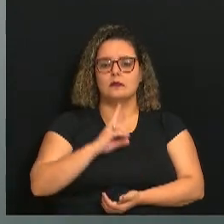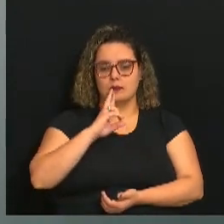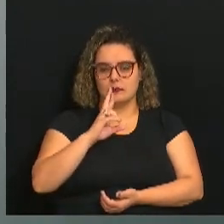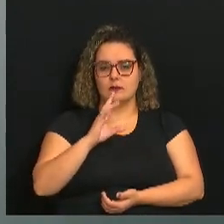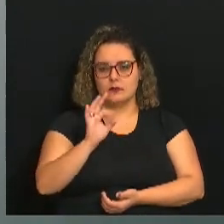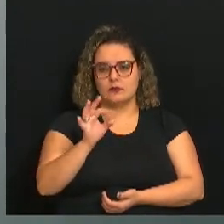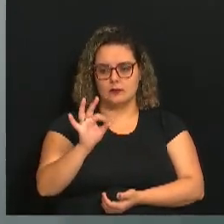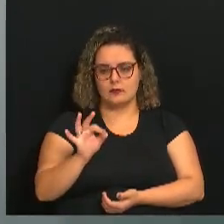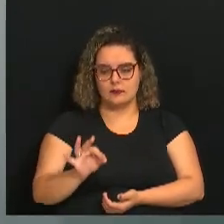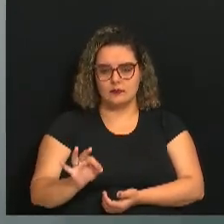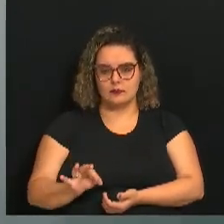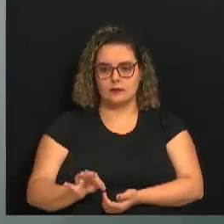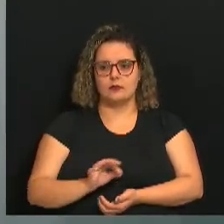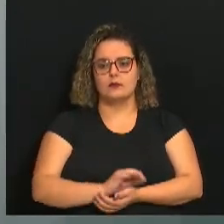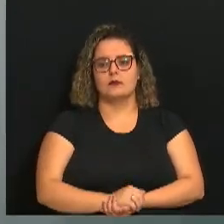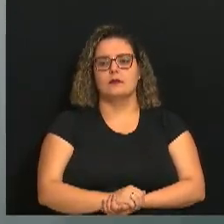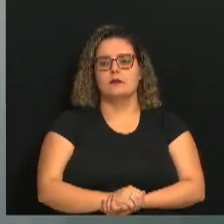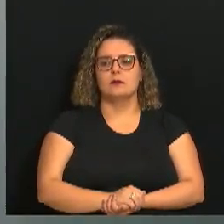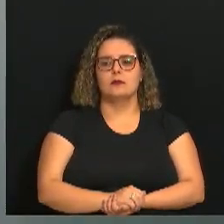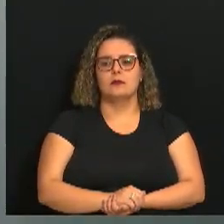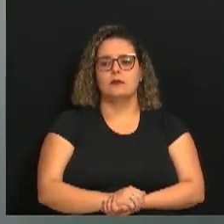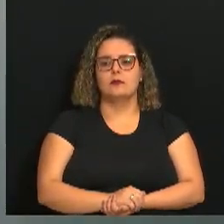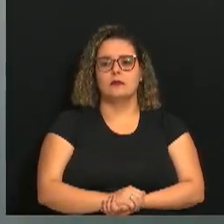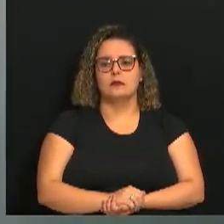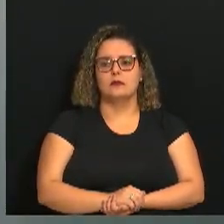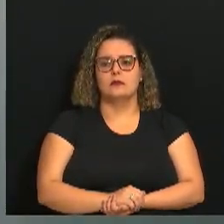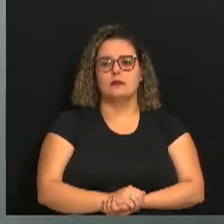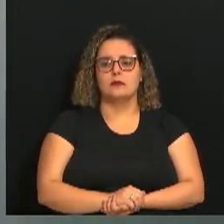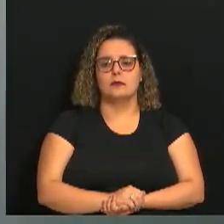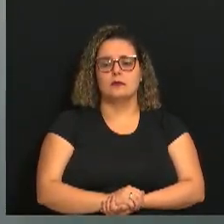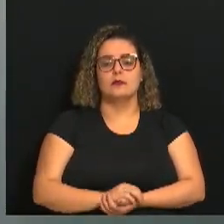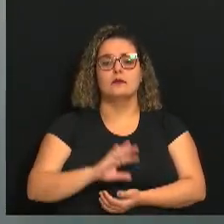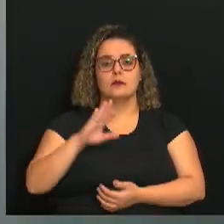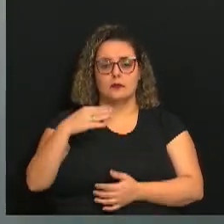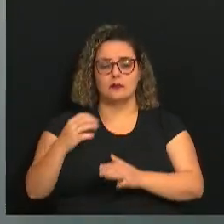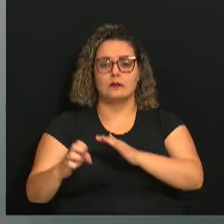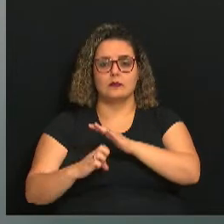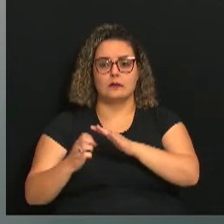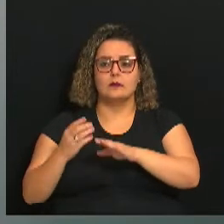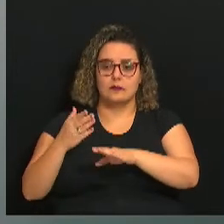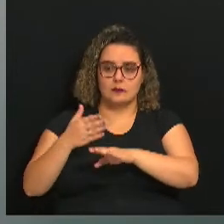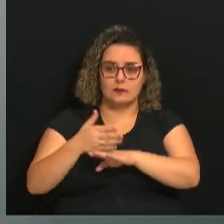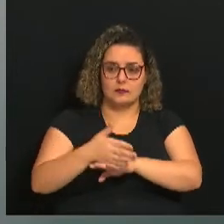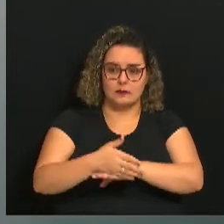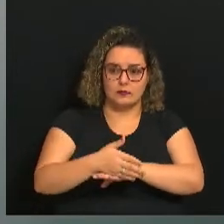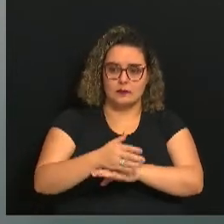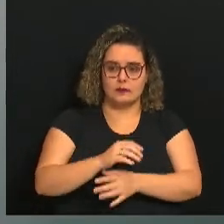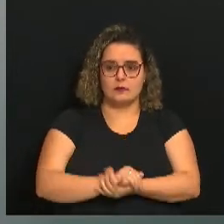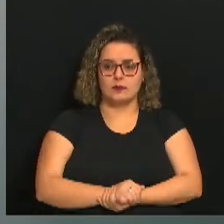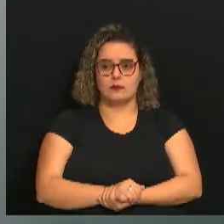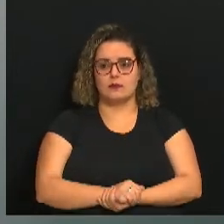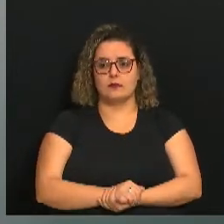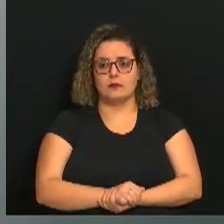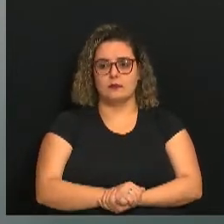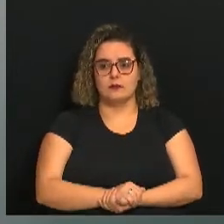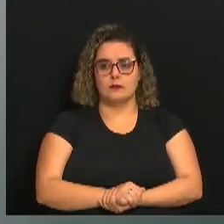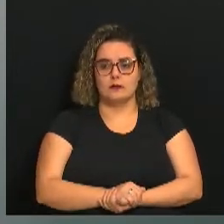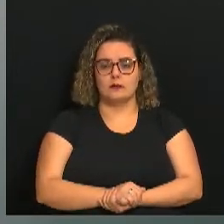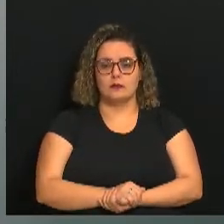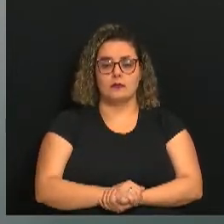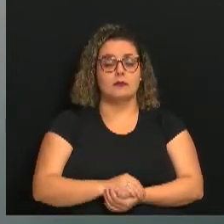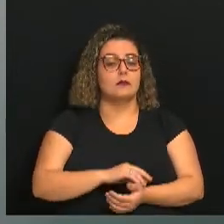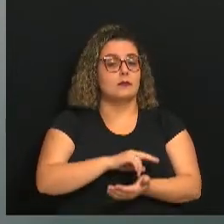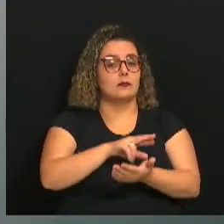sobre as questões que você pontuou. Primeiro, quando a empresa entra, é o que você colocou, paira aí muitas